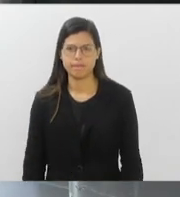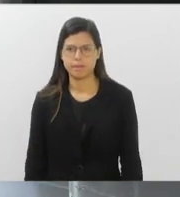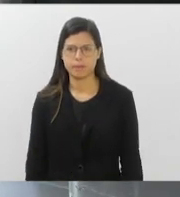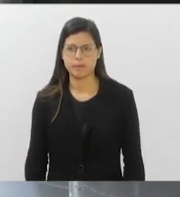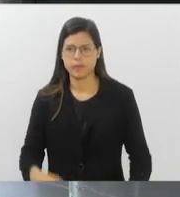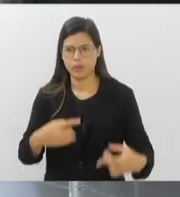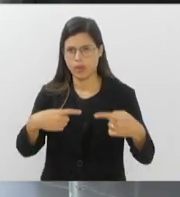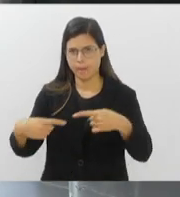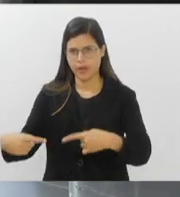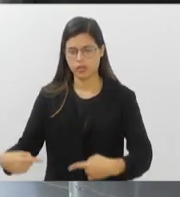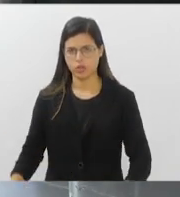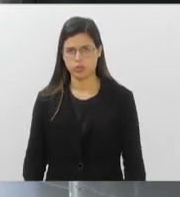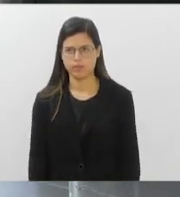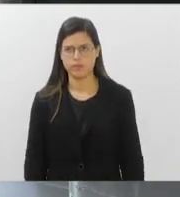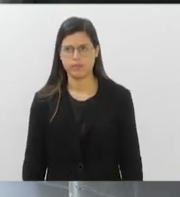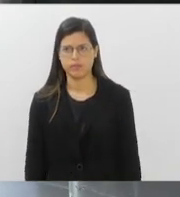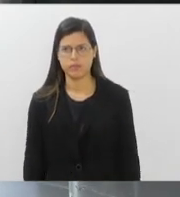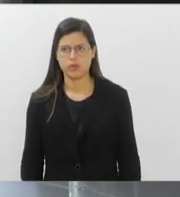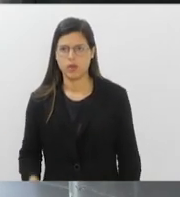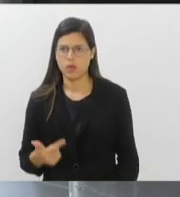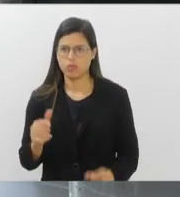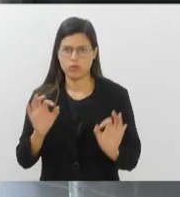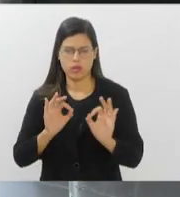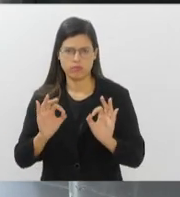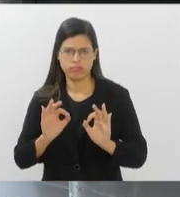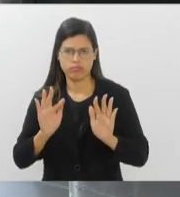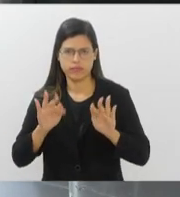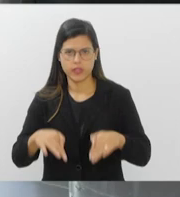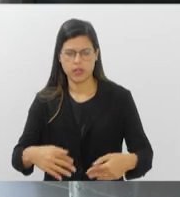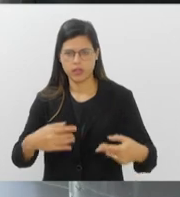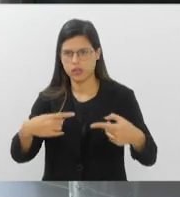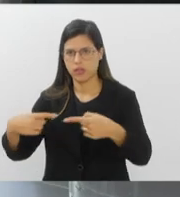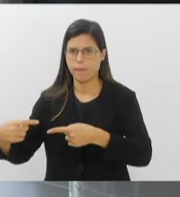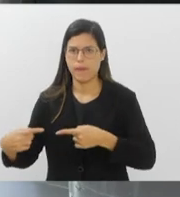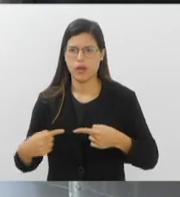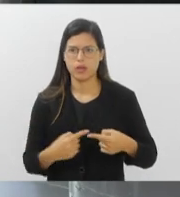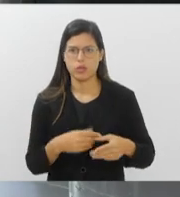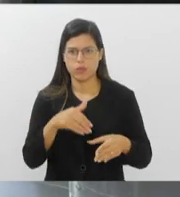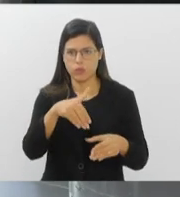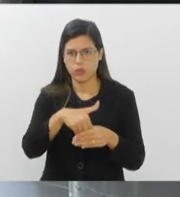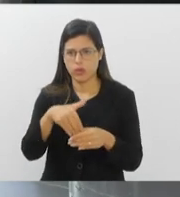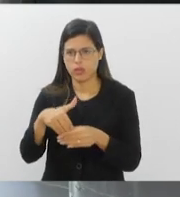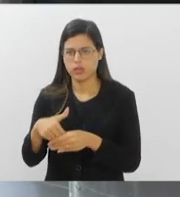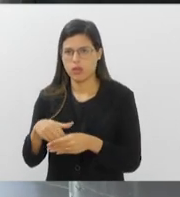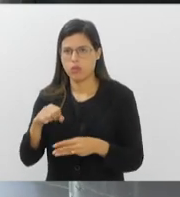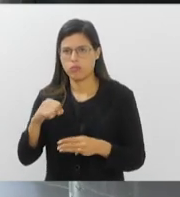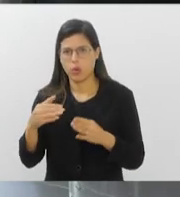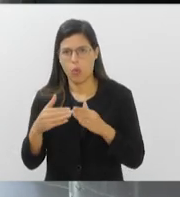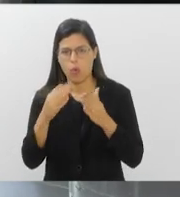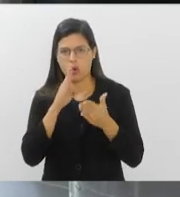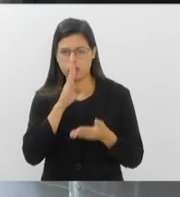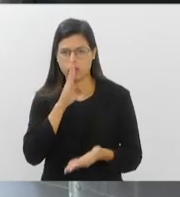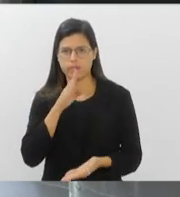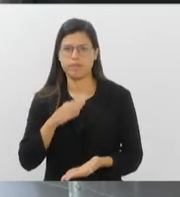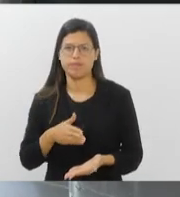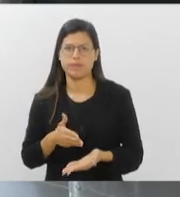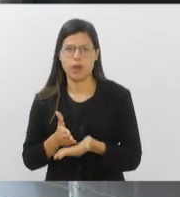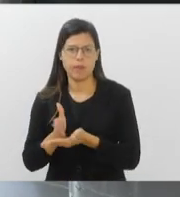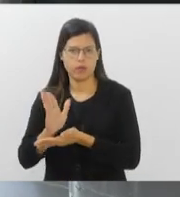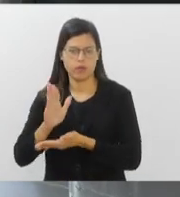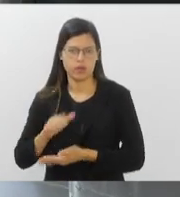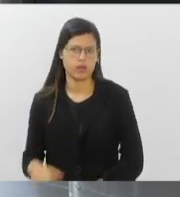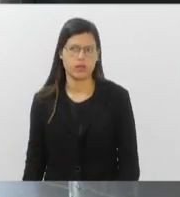Em discussão. Não havendo quem queira discutir, encerrada a discussão, em votação, senhores que aprovam, permaneçam como estão,